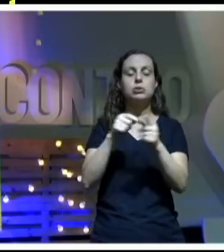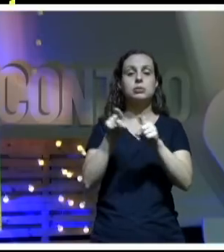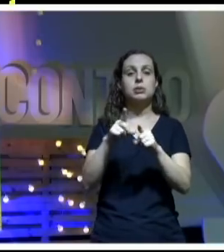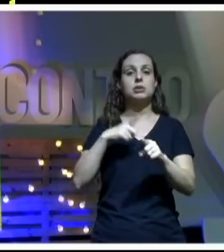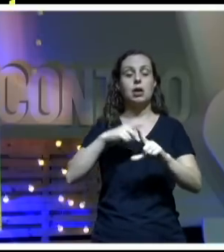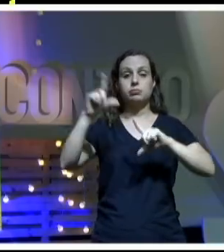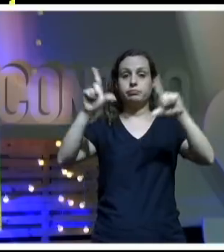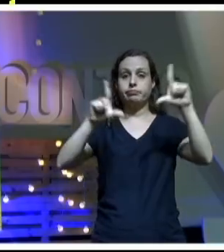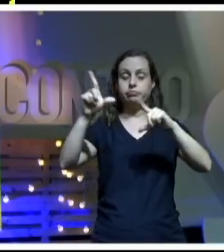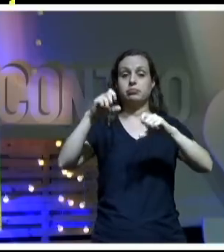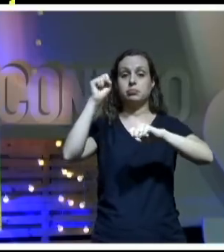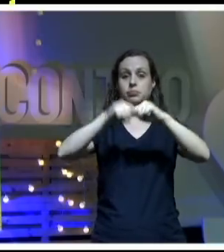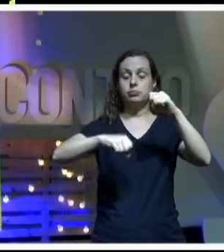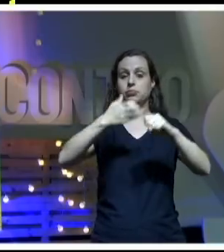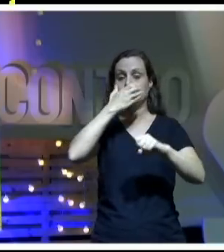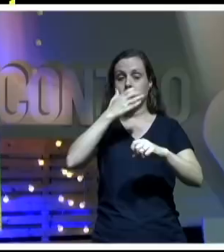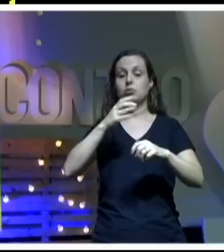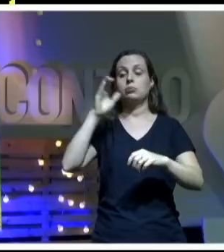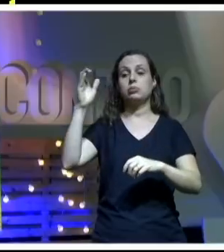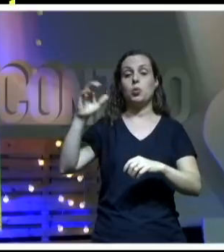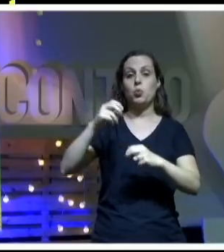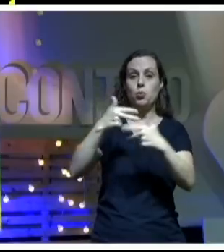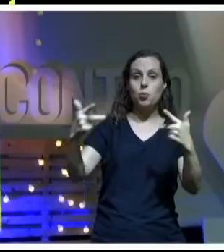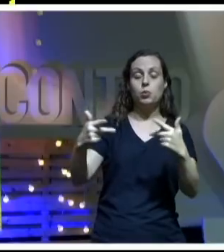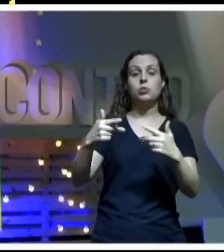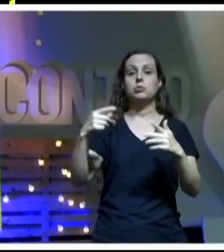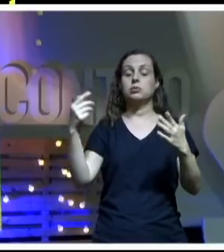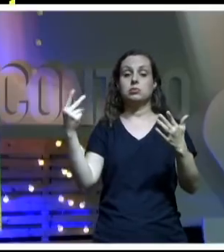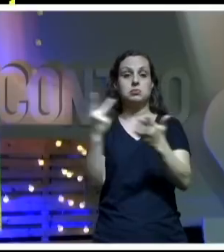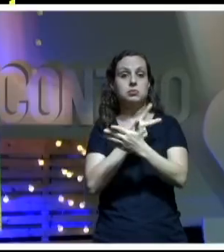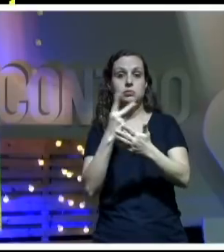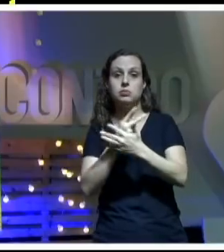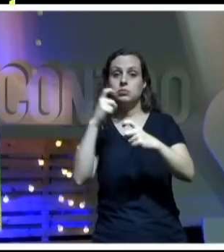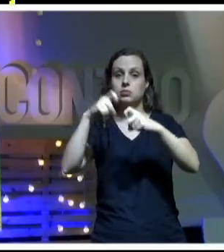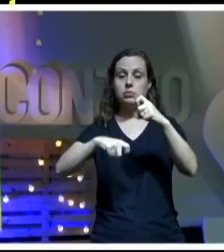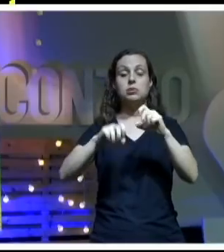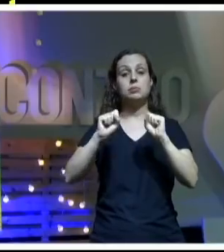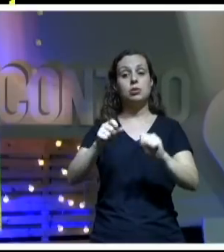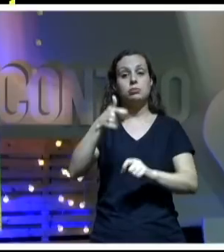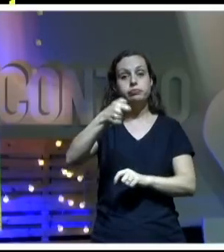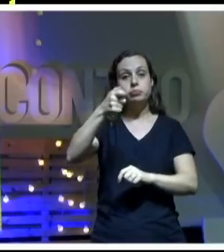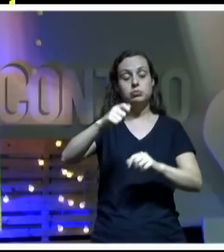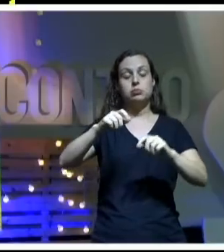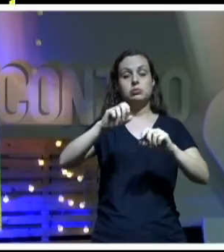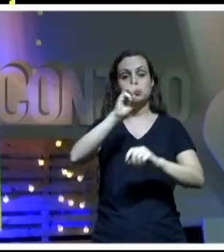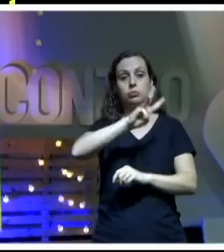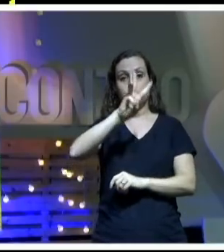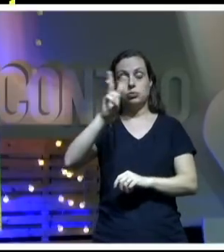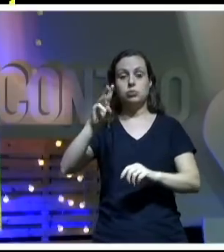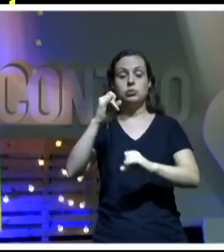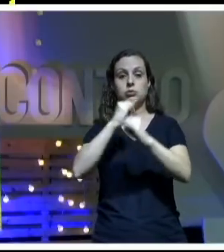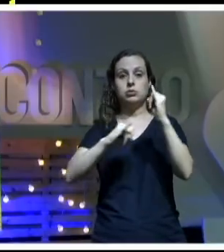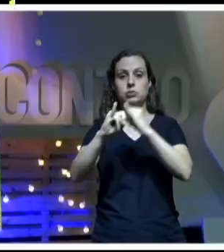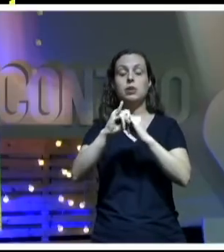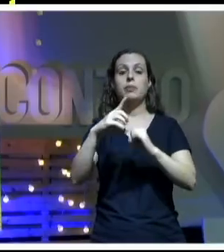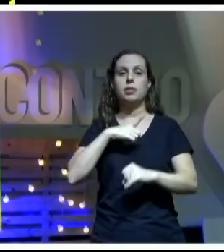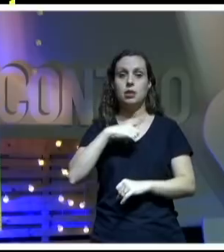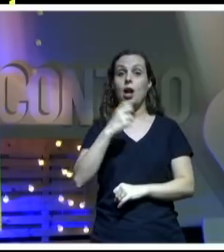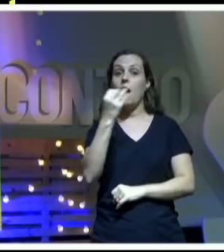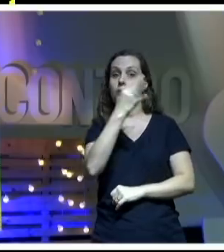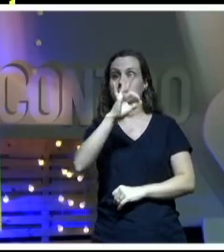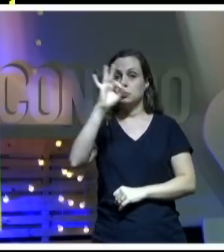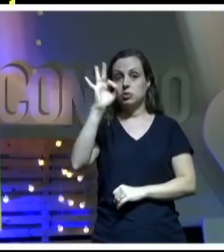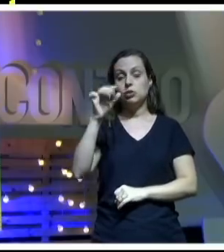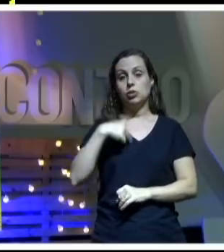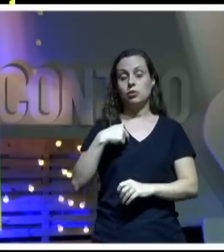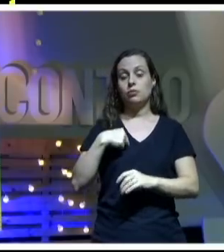até o completo desenvolvimento emocional e resignação sabe esses índices altíssimos eu vou falar alguns índios para vocês